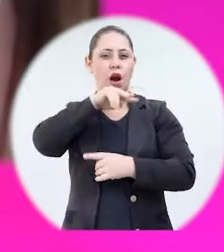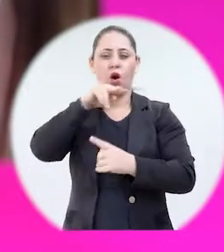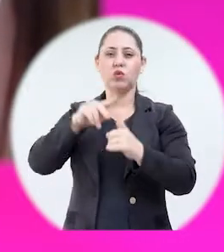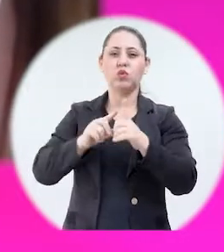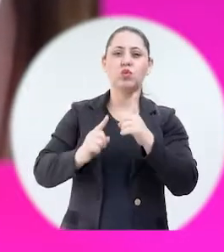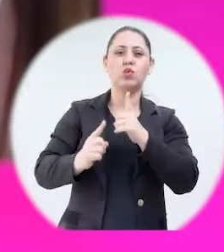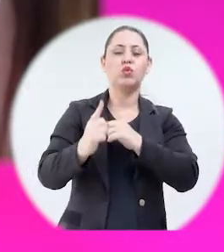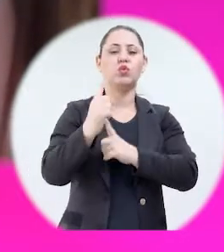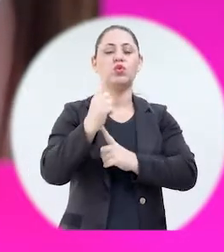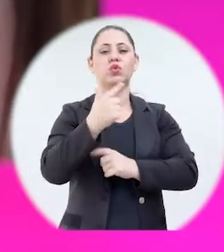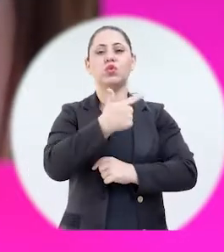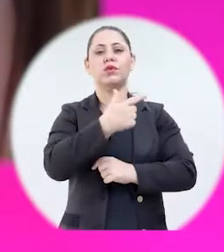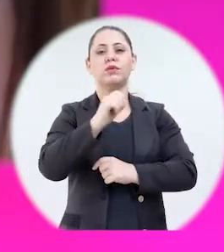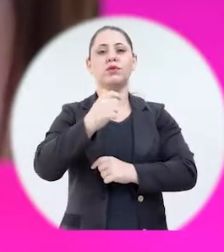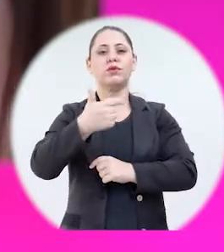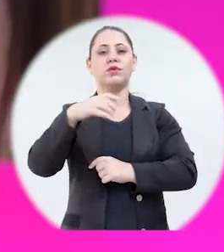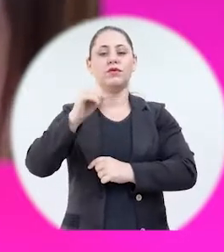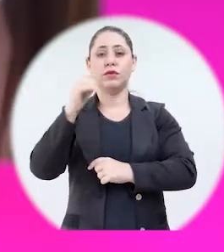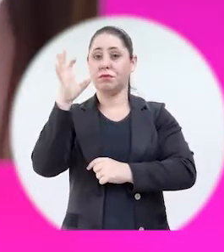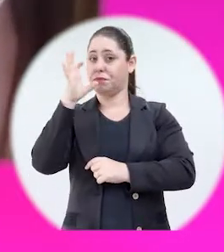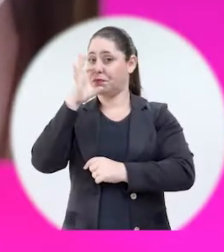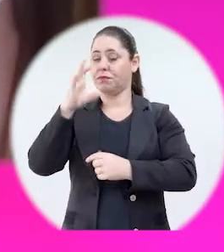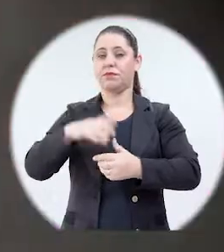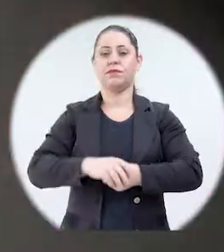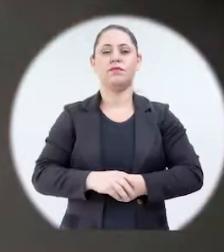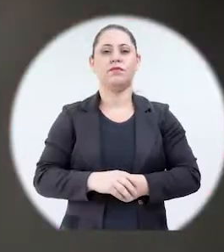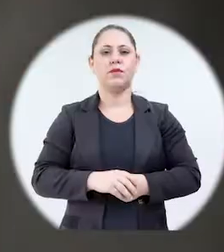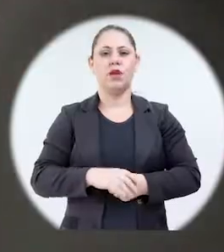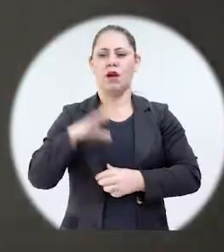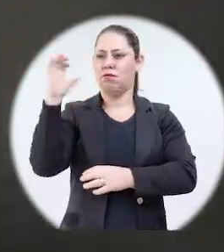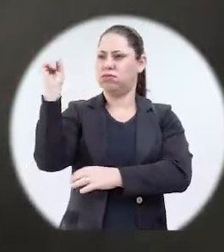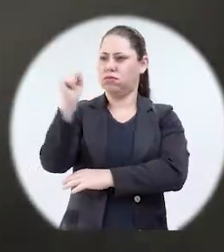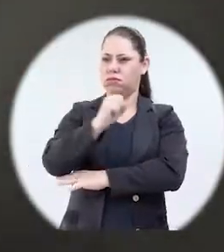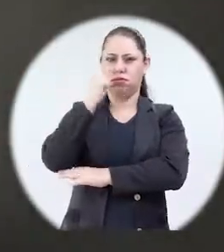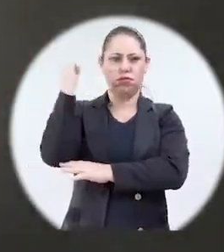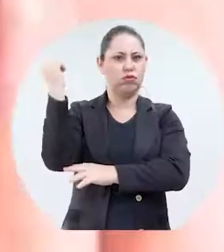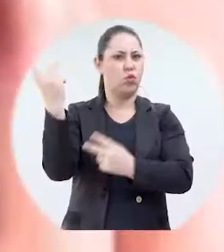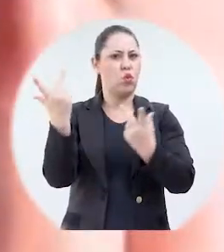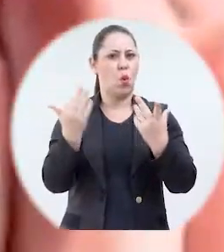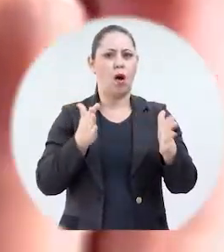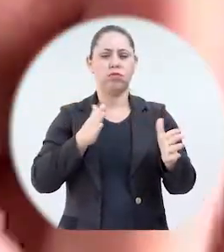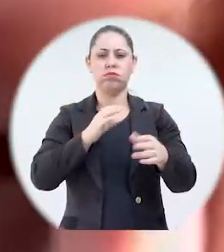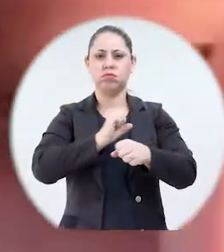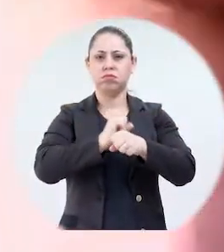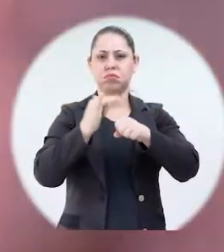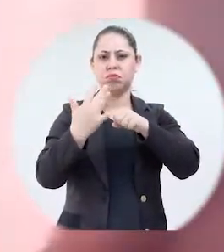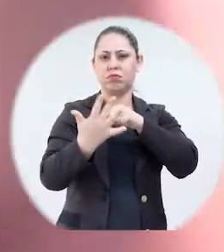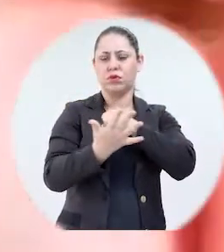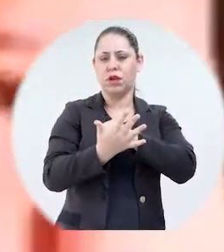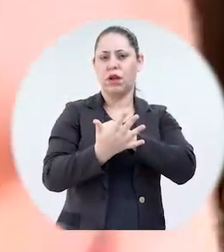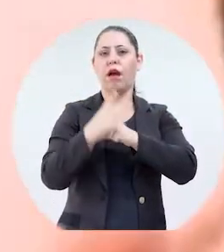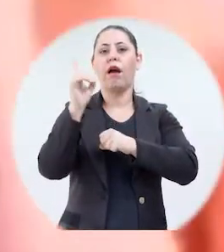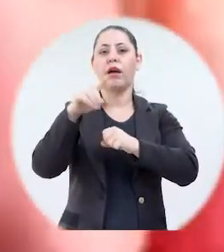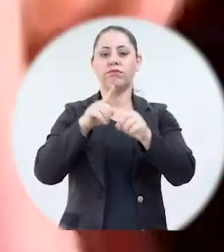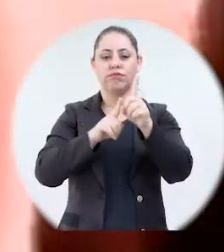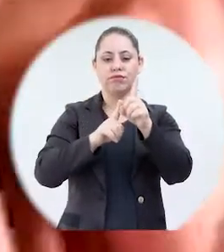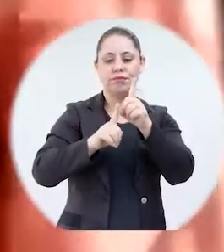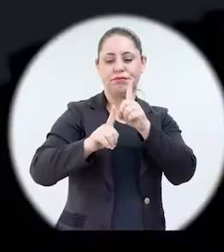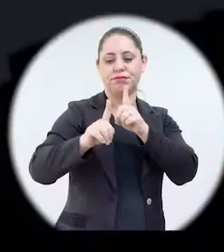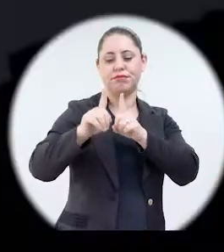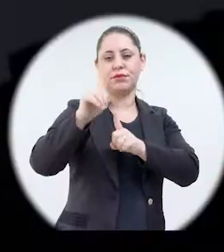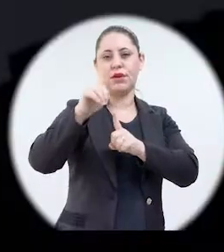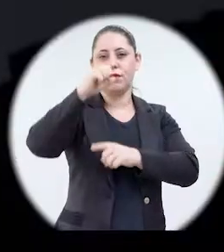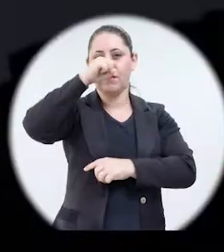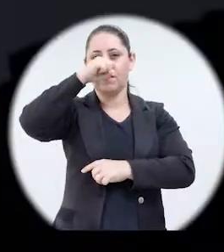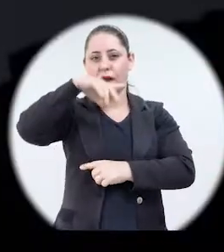alguns números de 2020. Vamos conferir. Tão grave quanto a própria pandemia de coronavírus são as